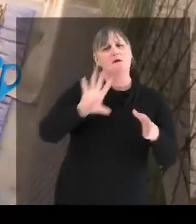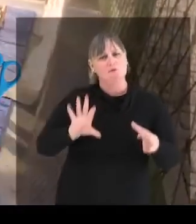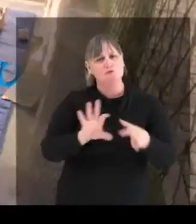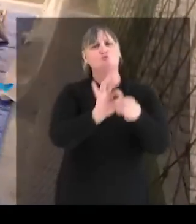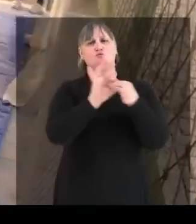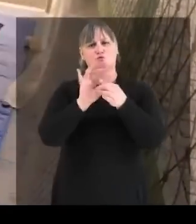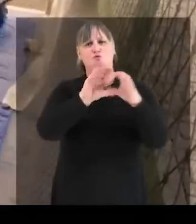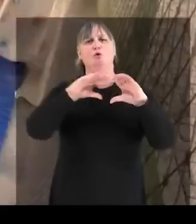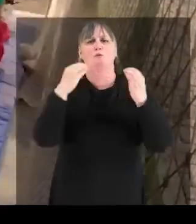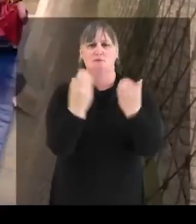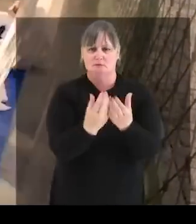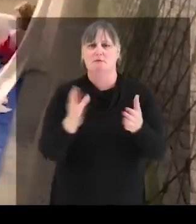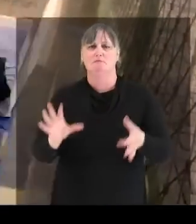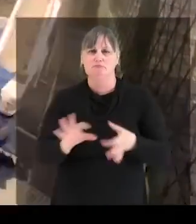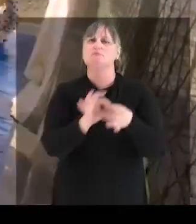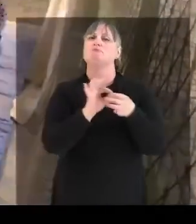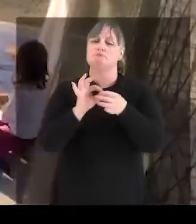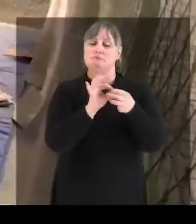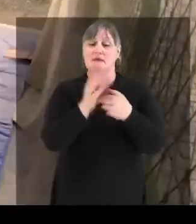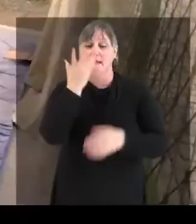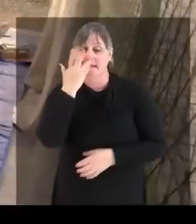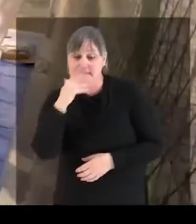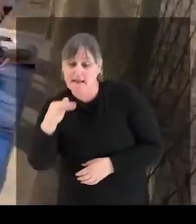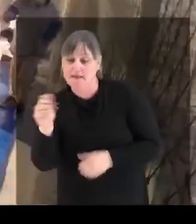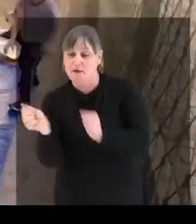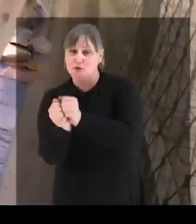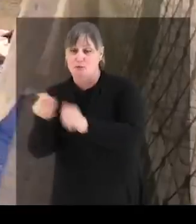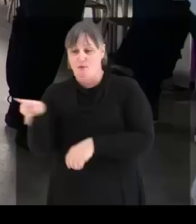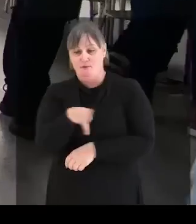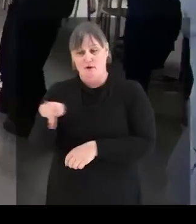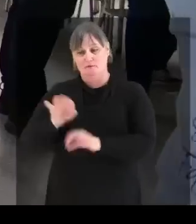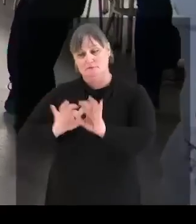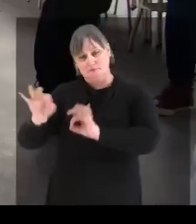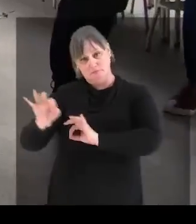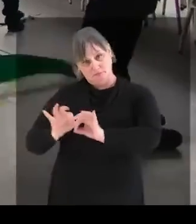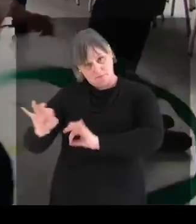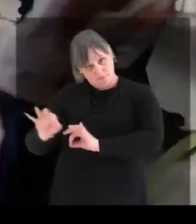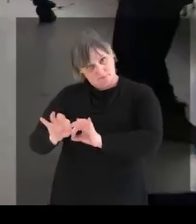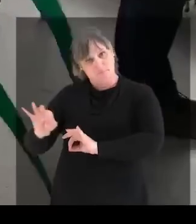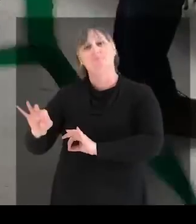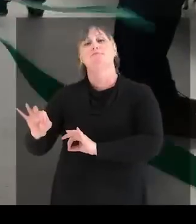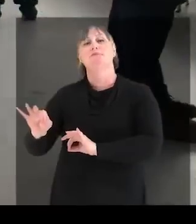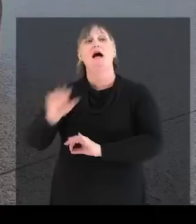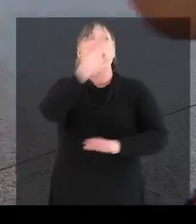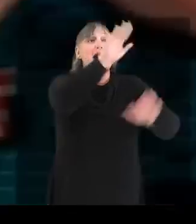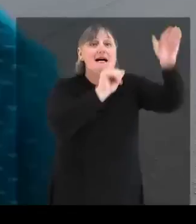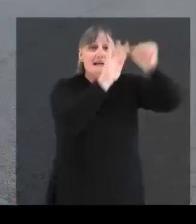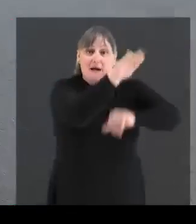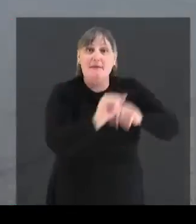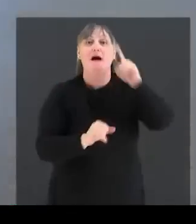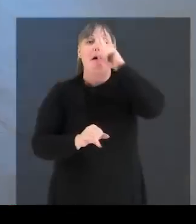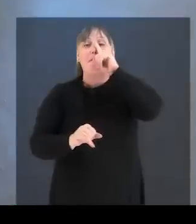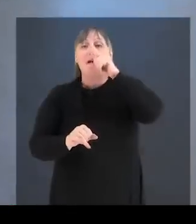a comunidade. E eles, as crianças, foram organizando com o professor os projetos e foram